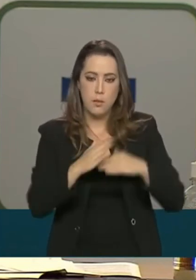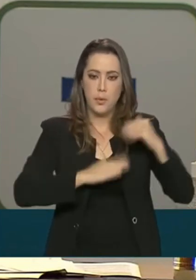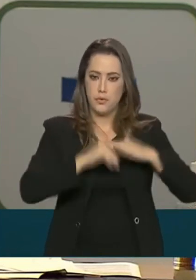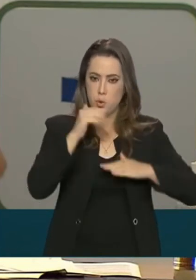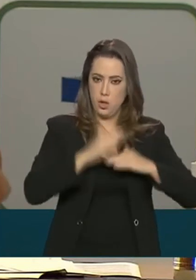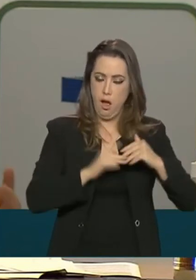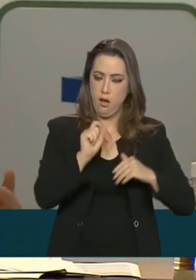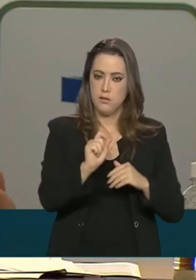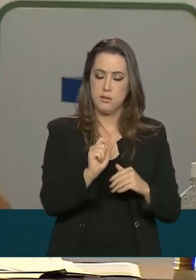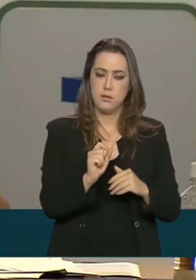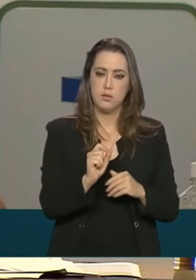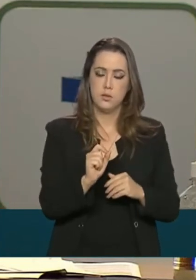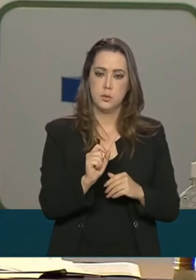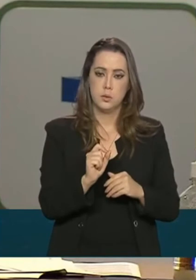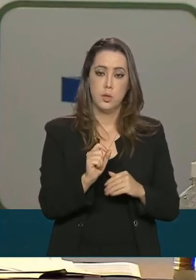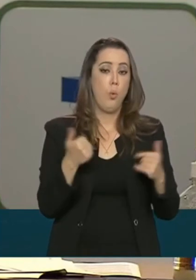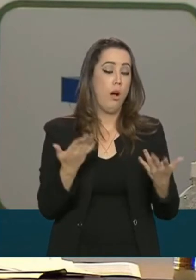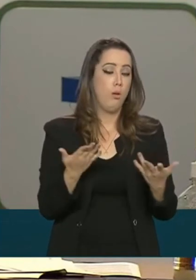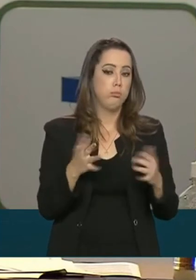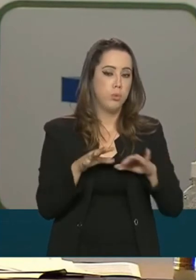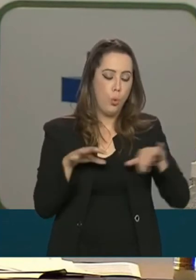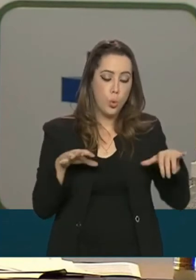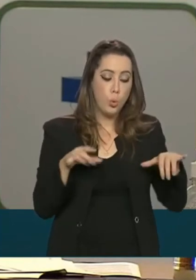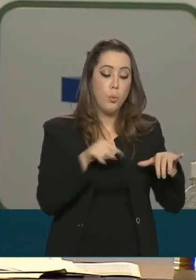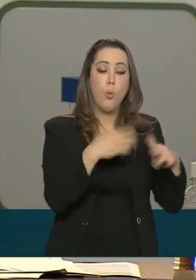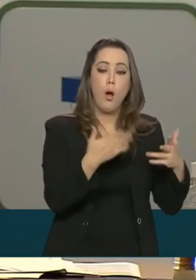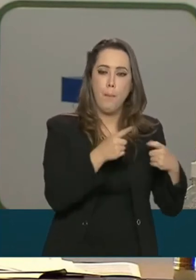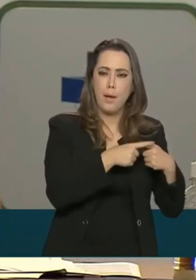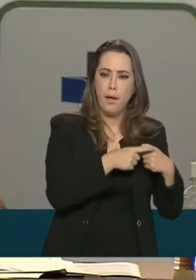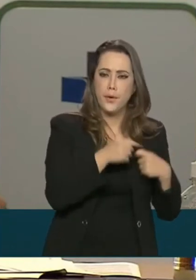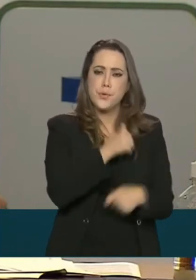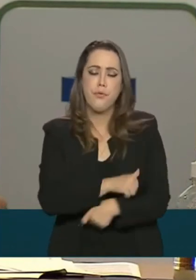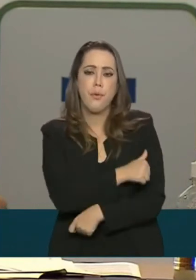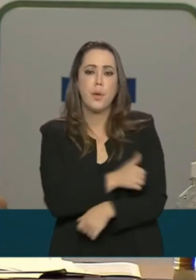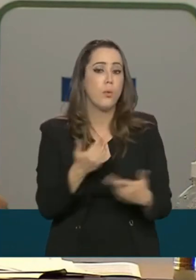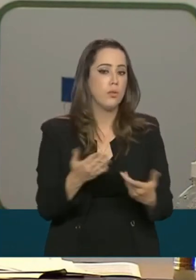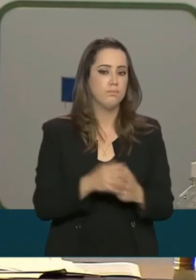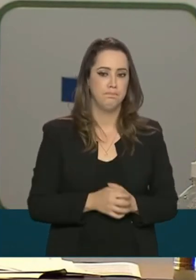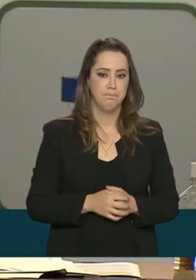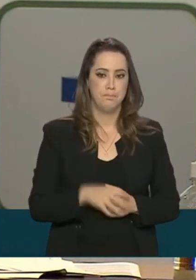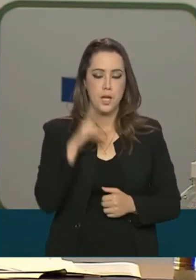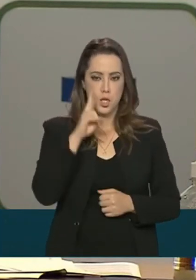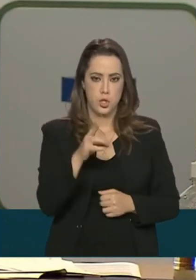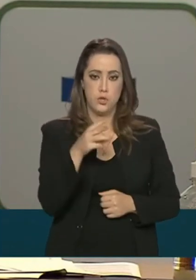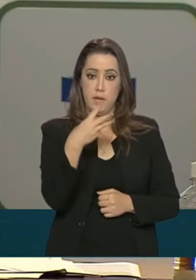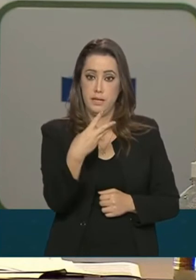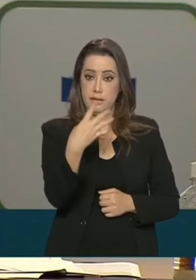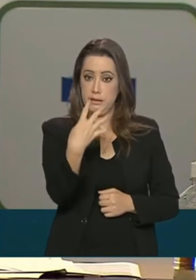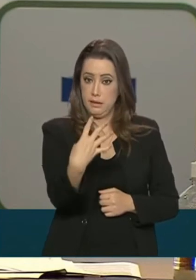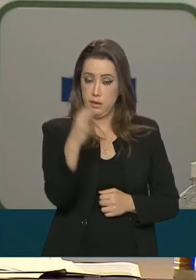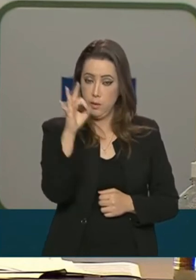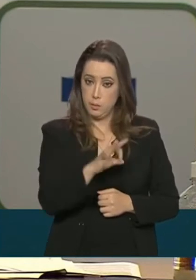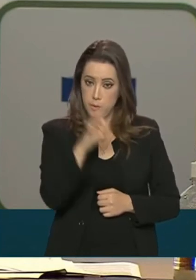profissional desses profissionais da saúde, verificamos que 34% são técnicos ou auxiliares de